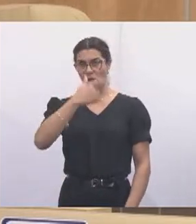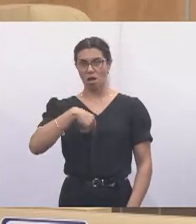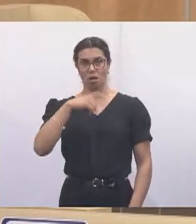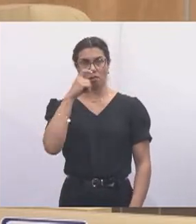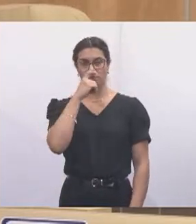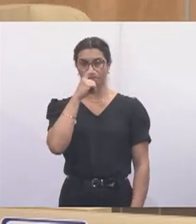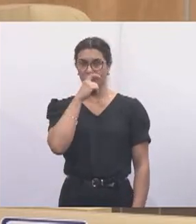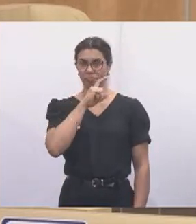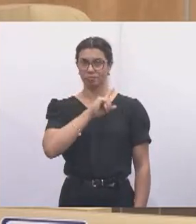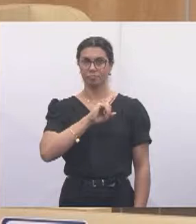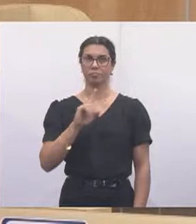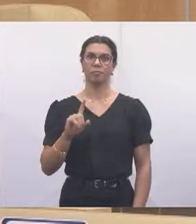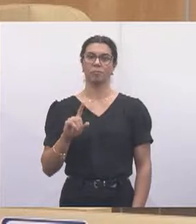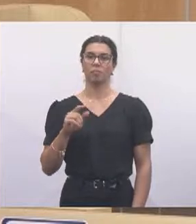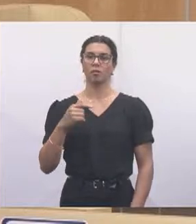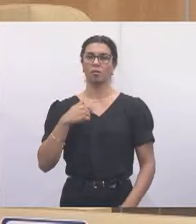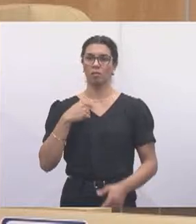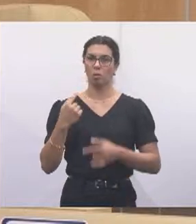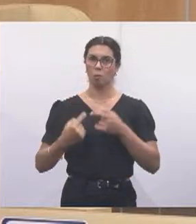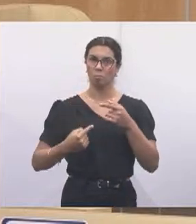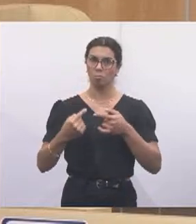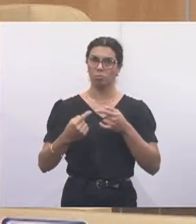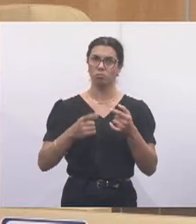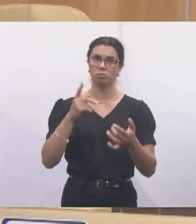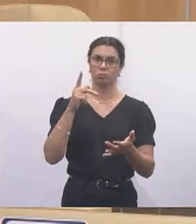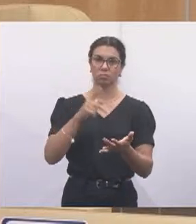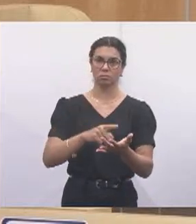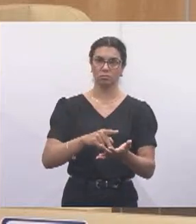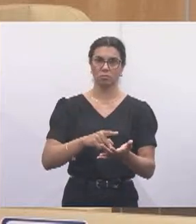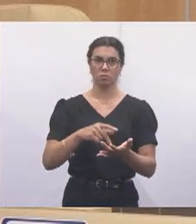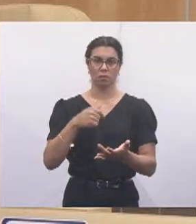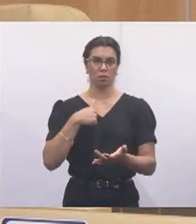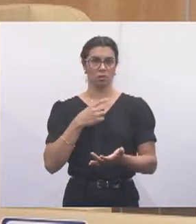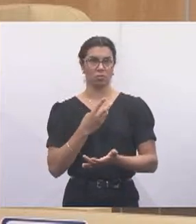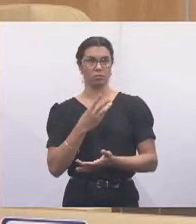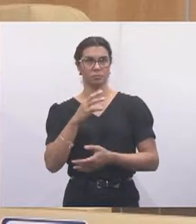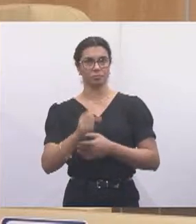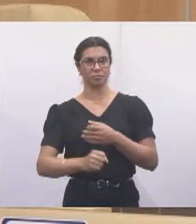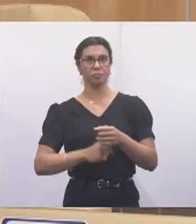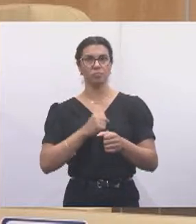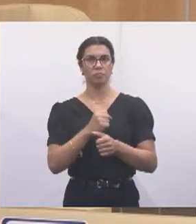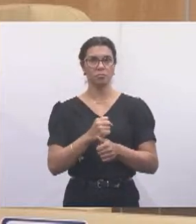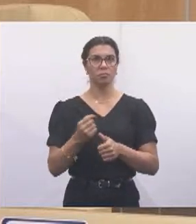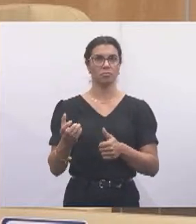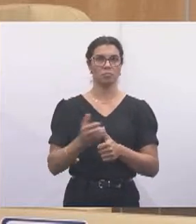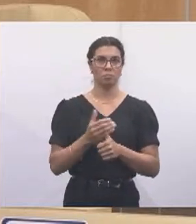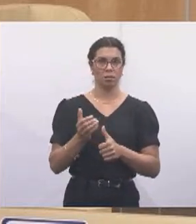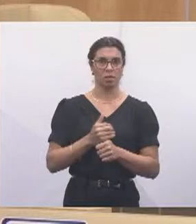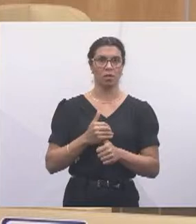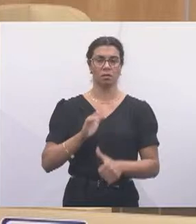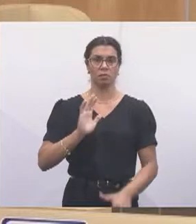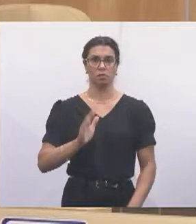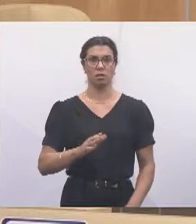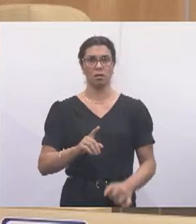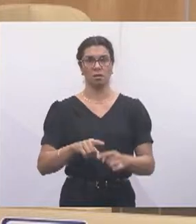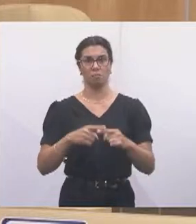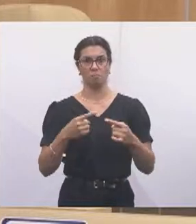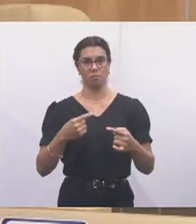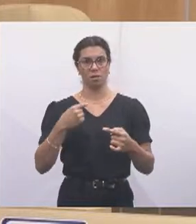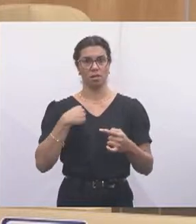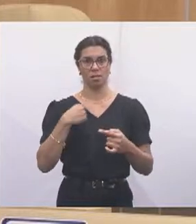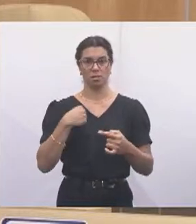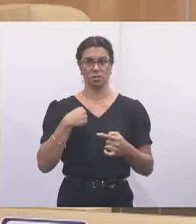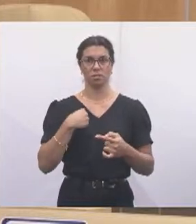fazer política. Mesmo porque estou somente há 3 anos aqui, não há 23 anos. Não sou político